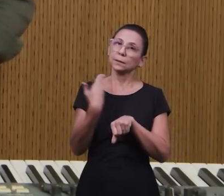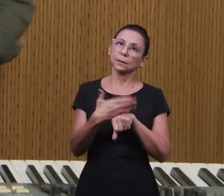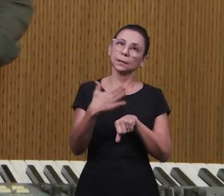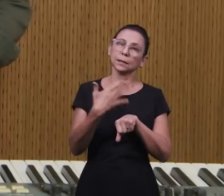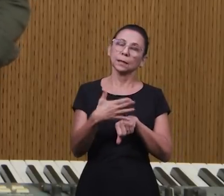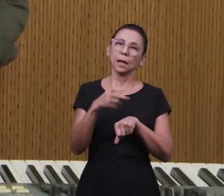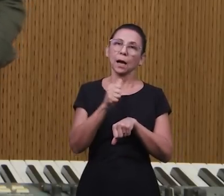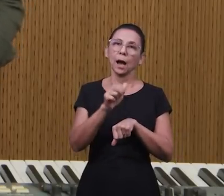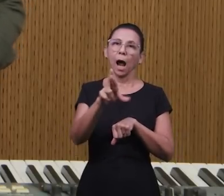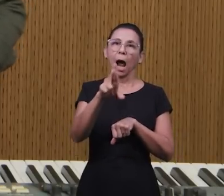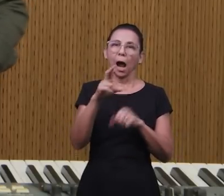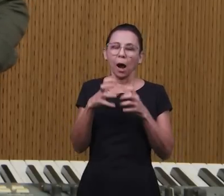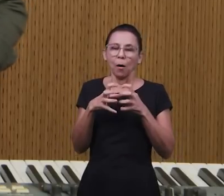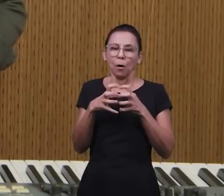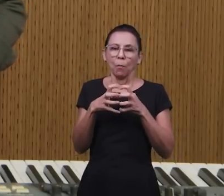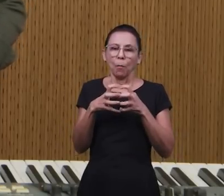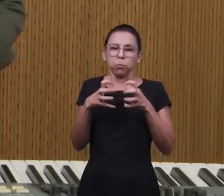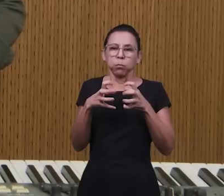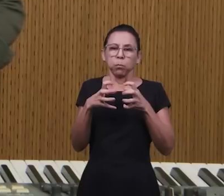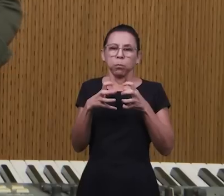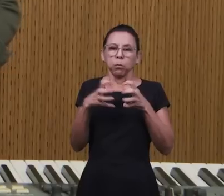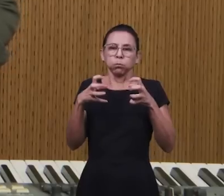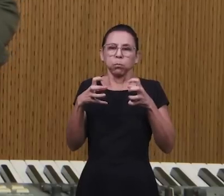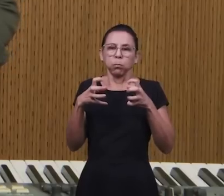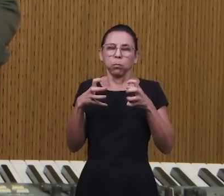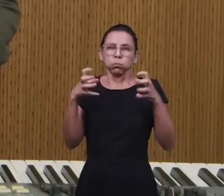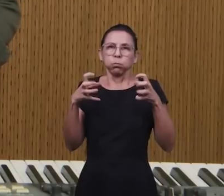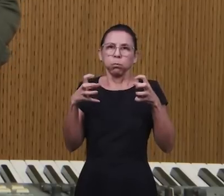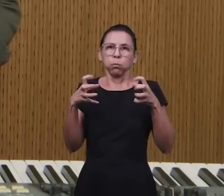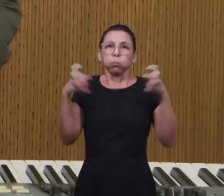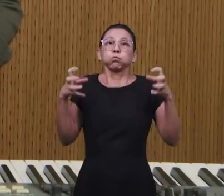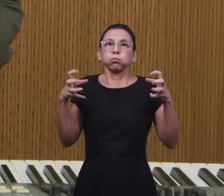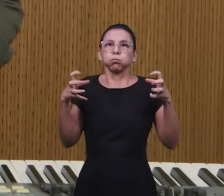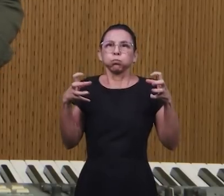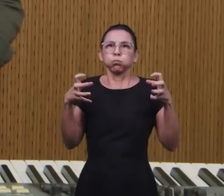esse movimento aqui. Se eu fizer 5 vezes, por exemplo, 1,